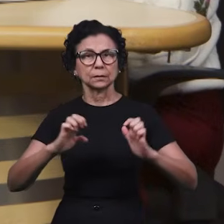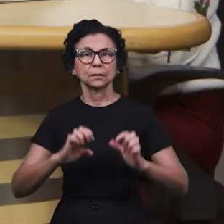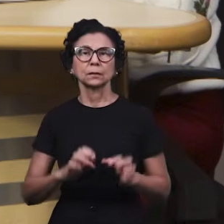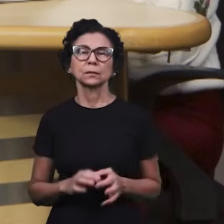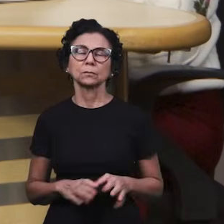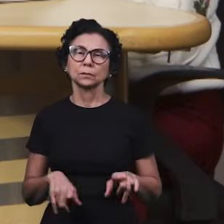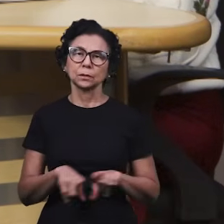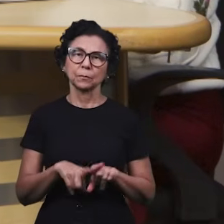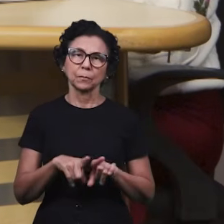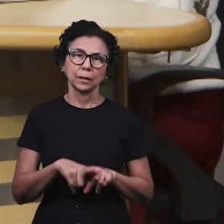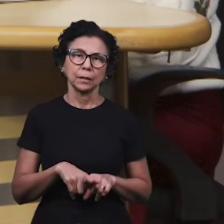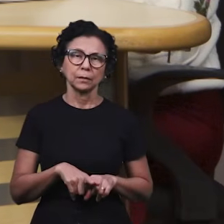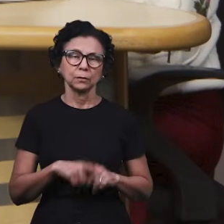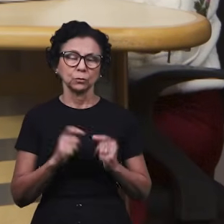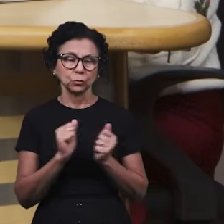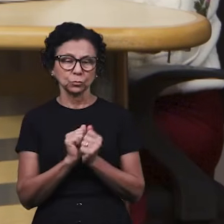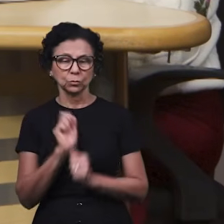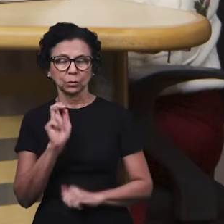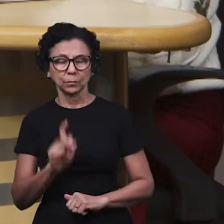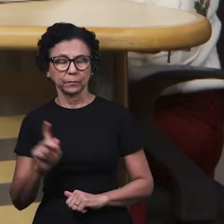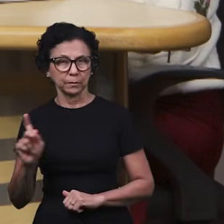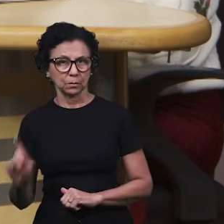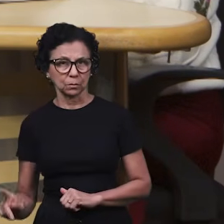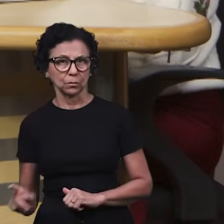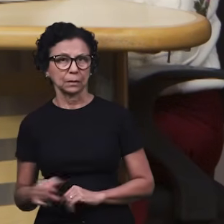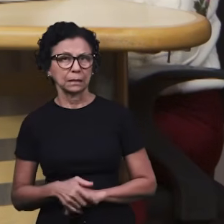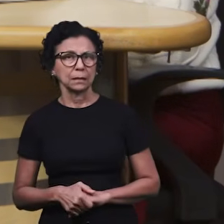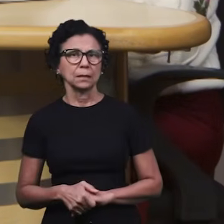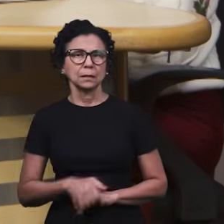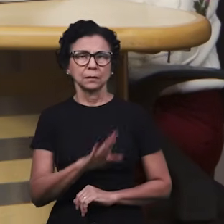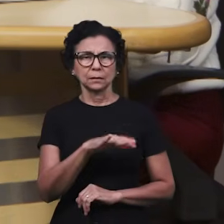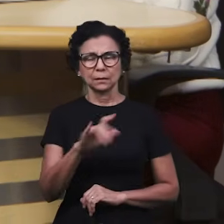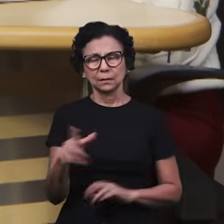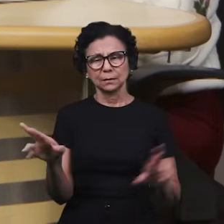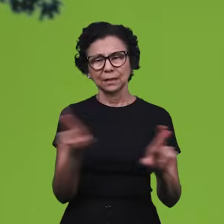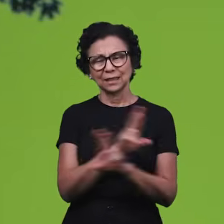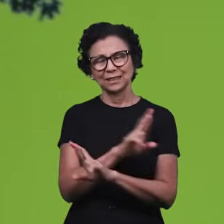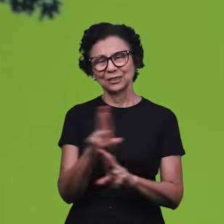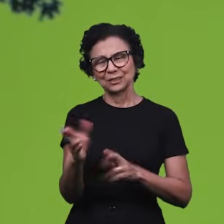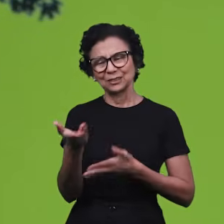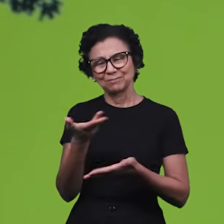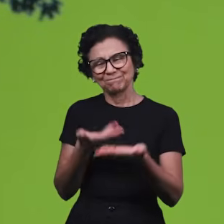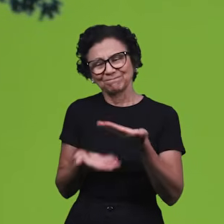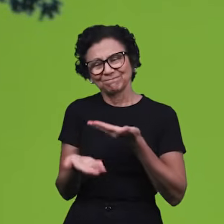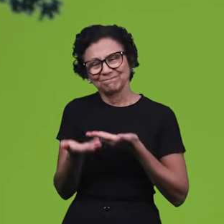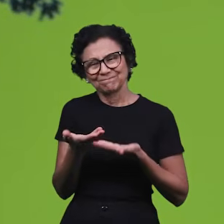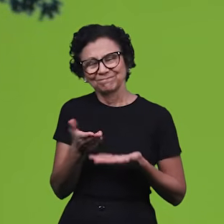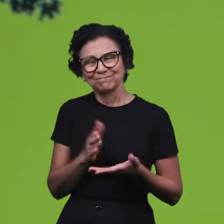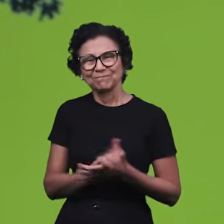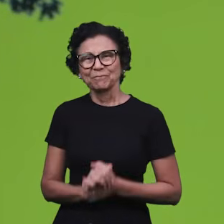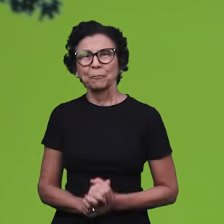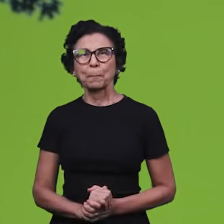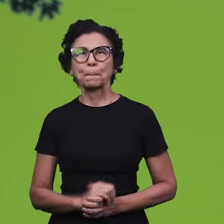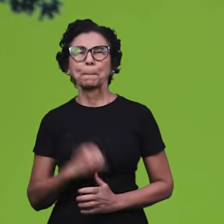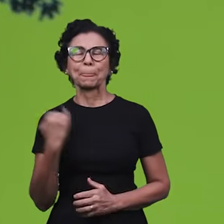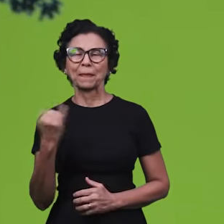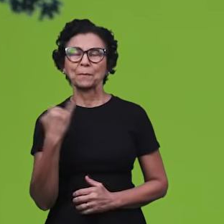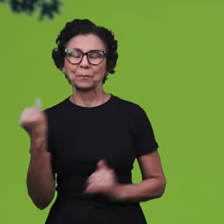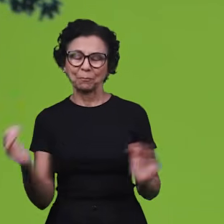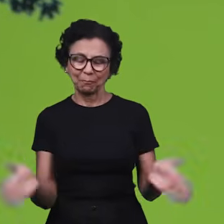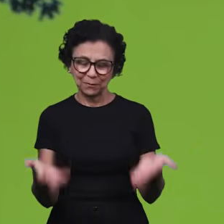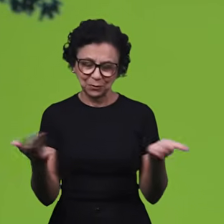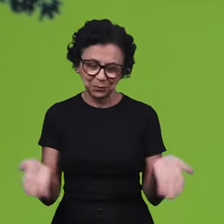elas logo se sentem conectadas umas com as outras. Criança gosta de criança, né? Então, é importante que elas também